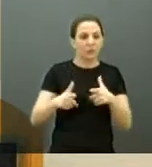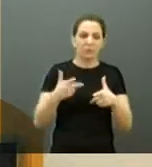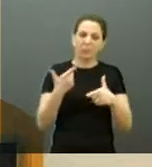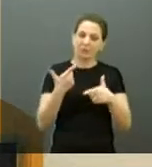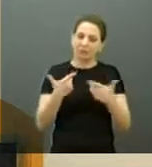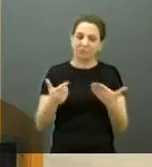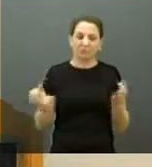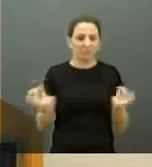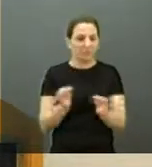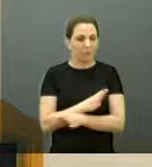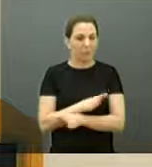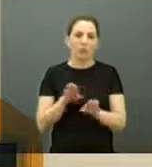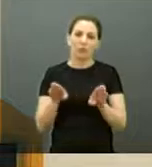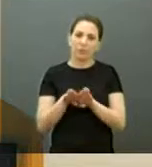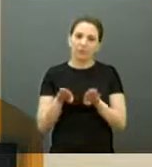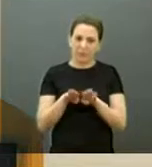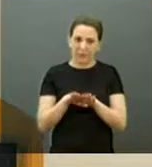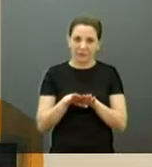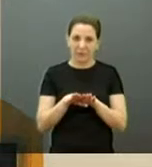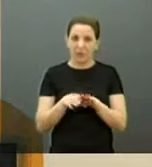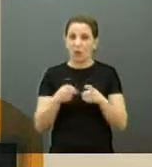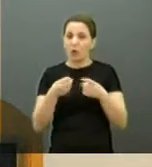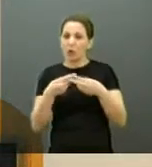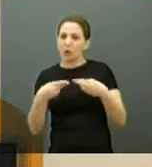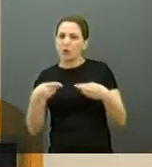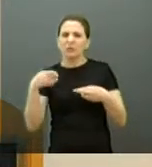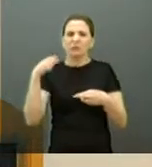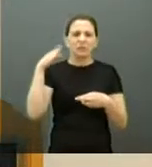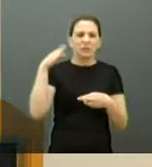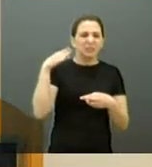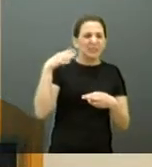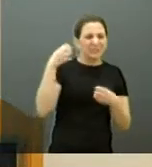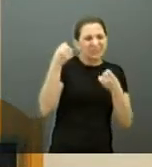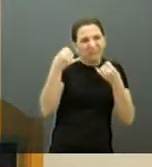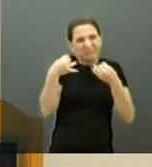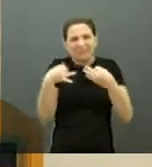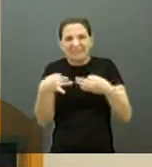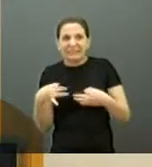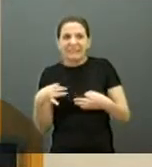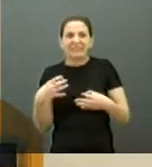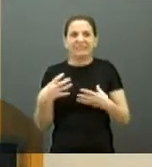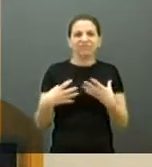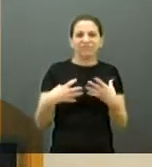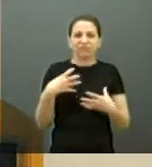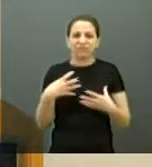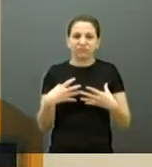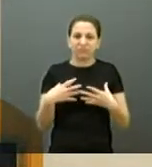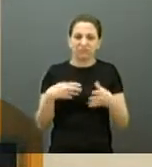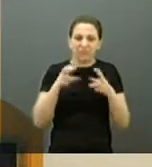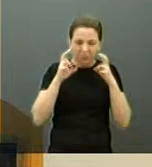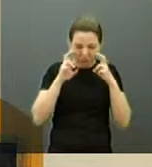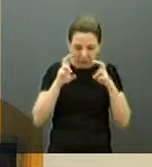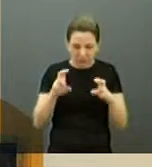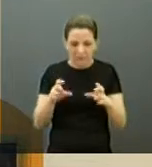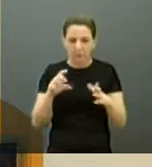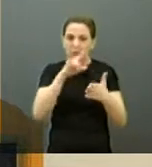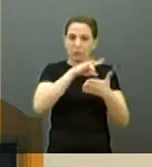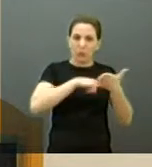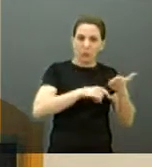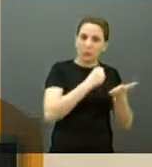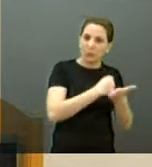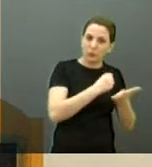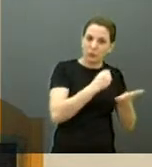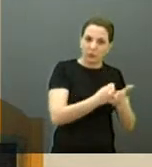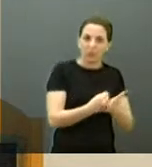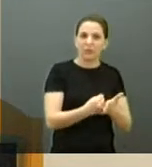aí, eu acho que muita coisa fica mal explicada, mesmo porque eu analisei toda a documentação que o vereador protocolou aqui na